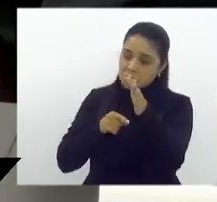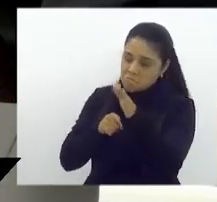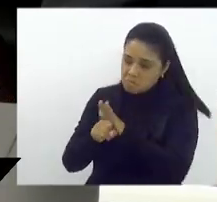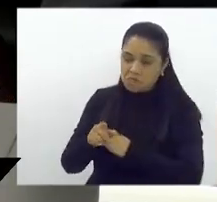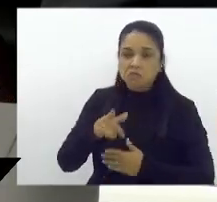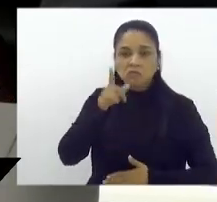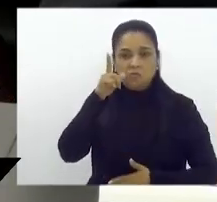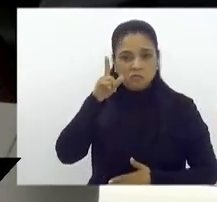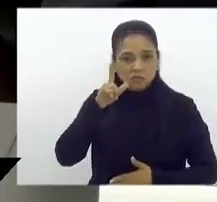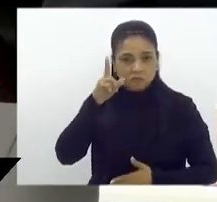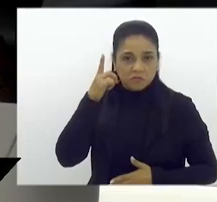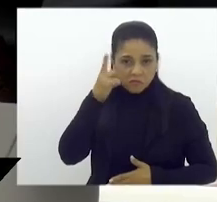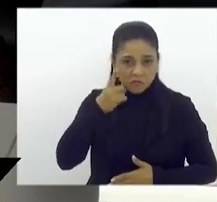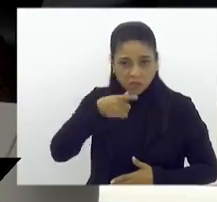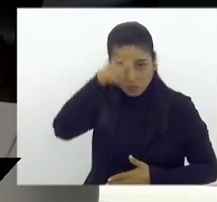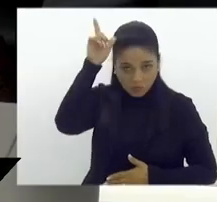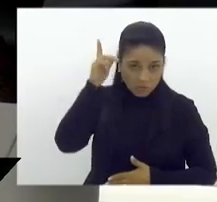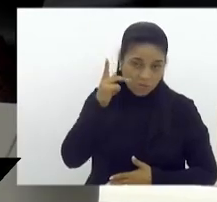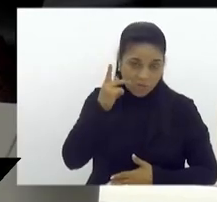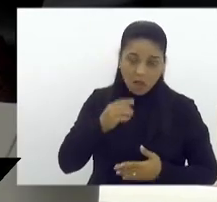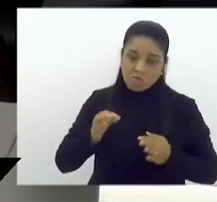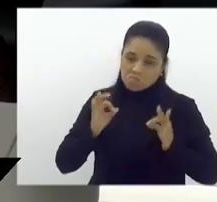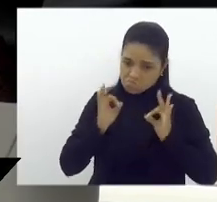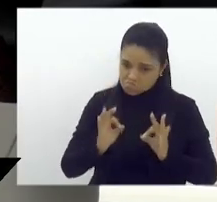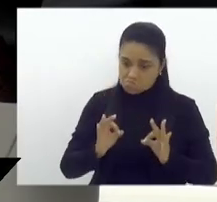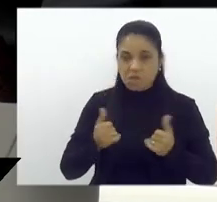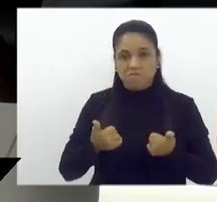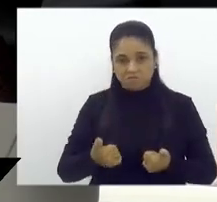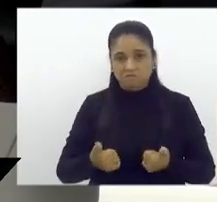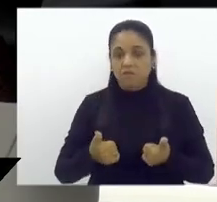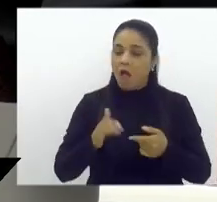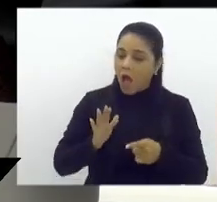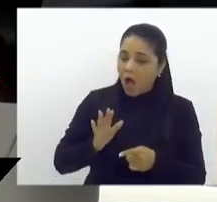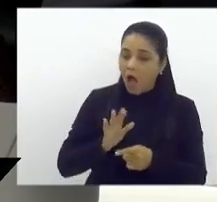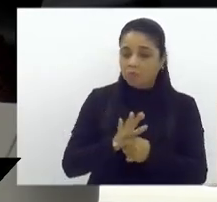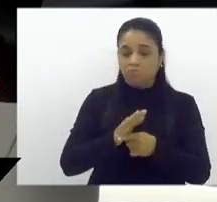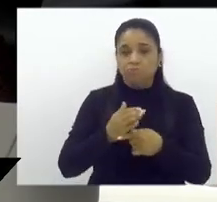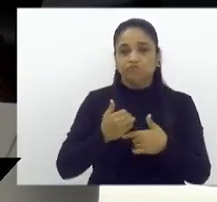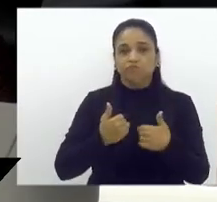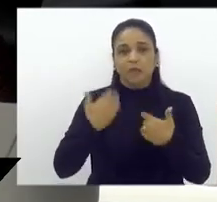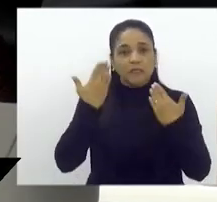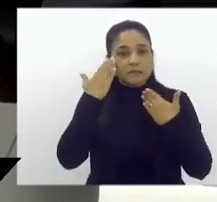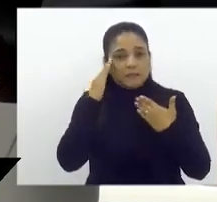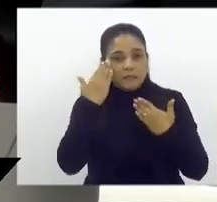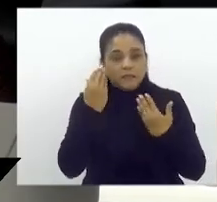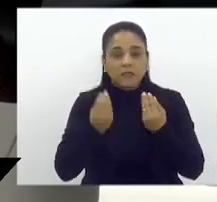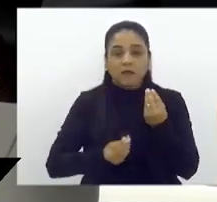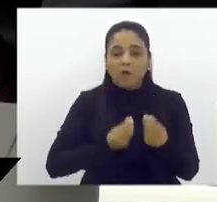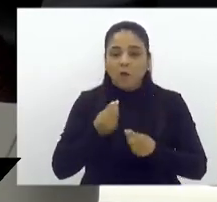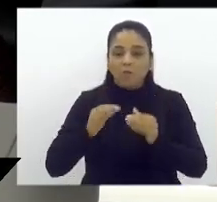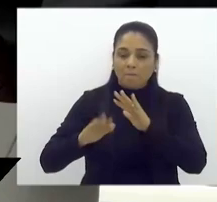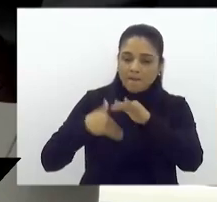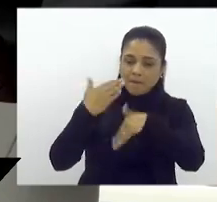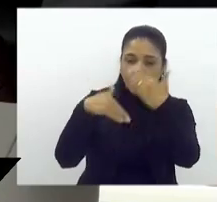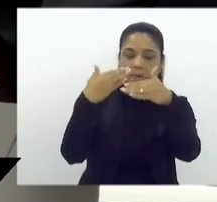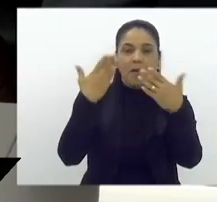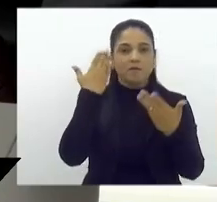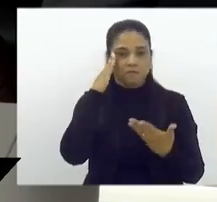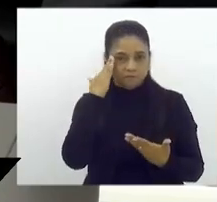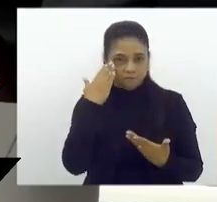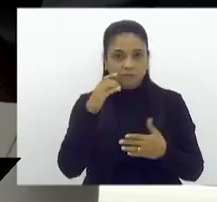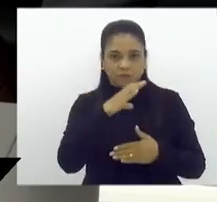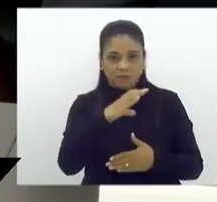A resposta de Vossa Excelência também ajuda a ir limpando o terreno e fazendo avançar a nossa compreensão aqui na